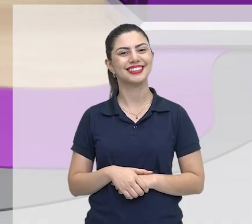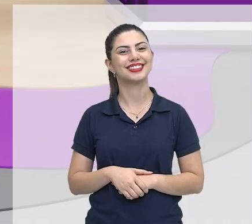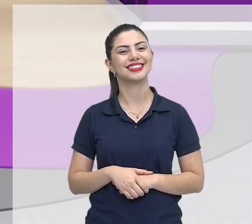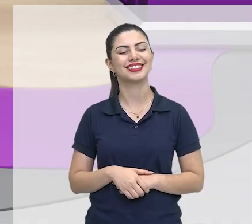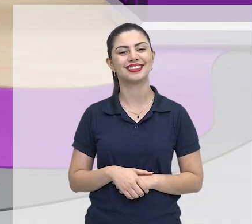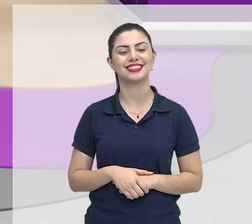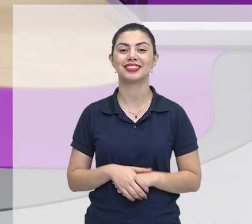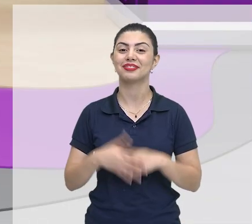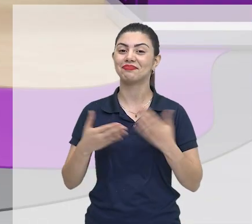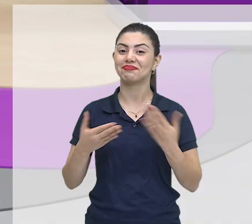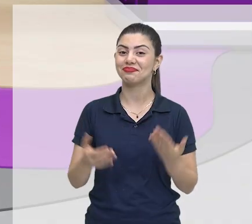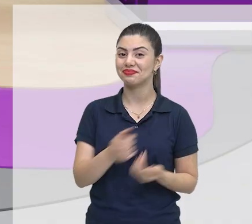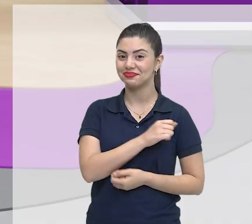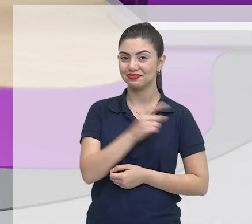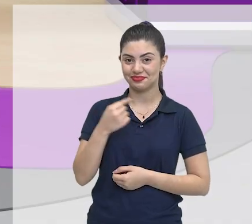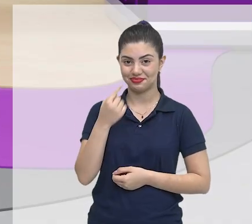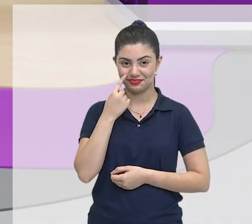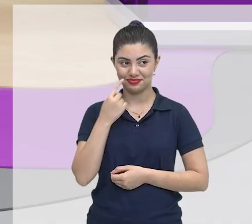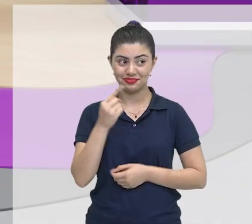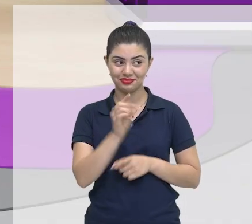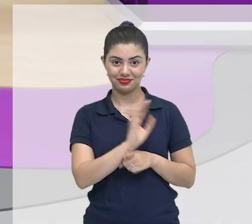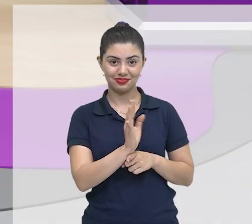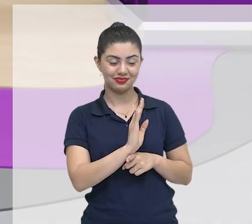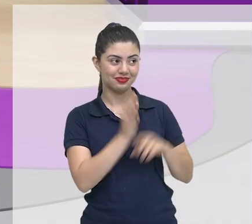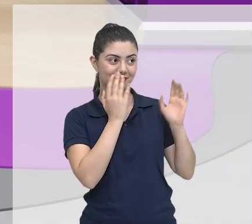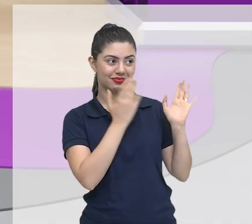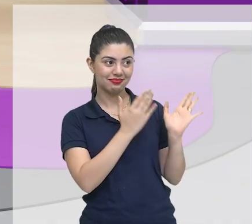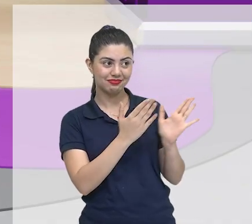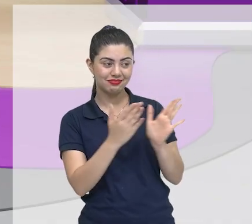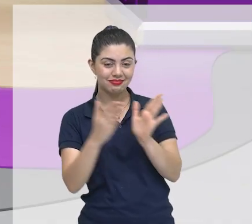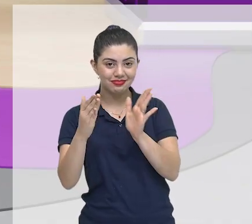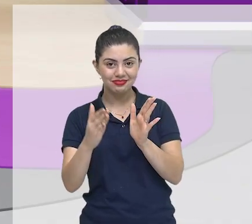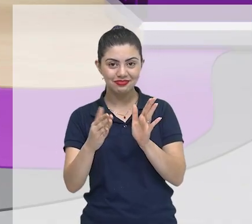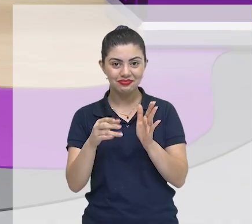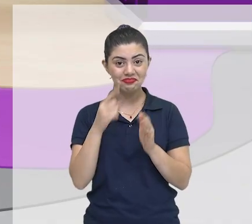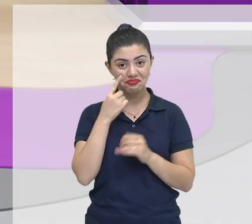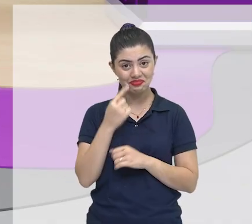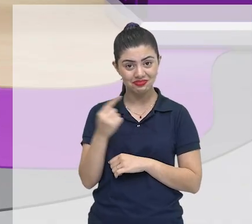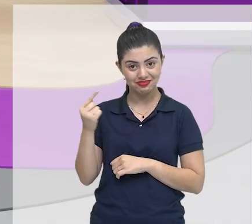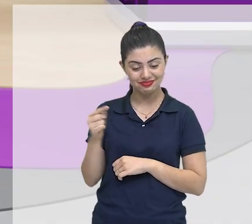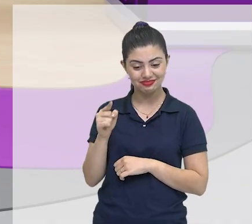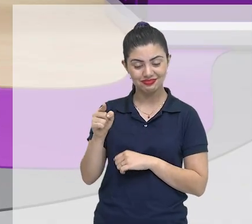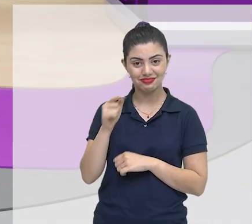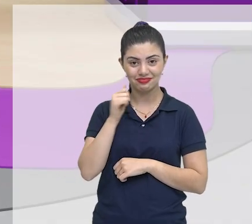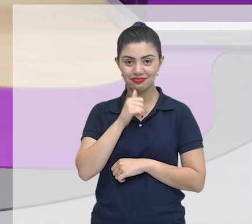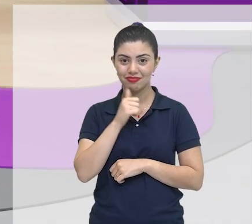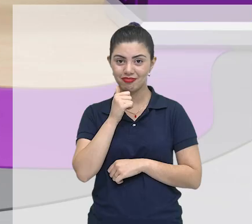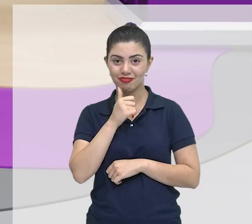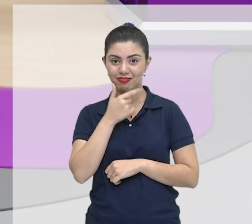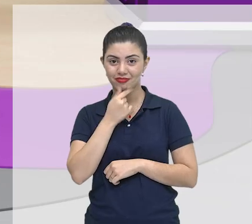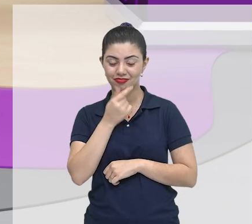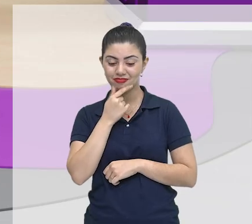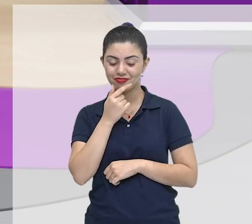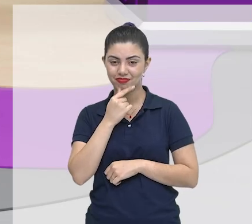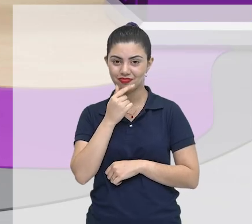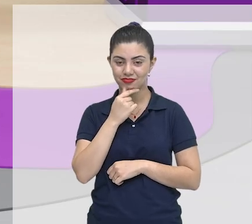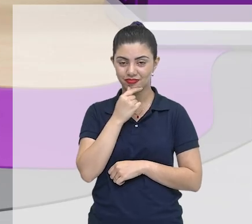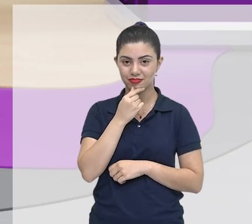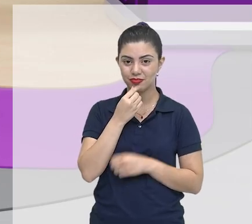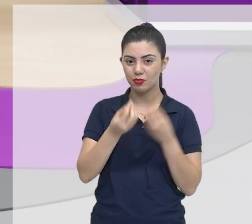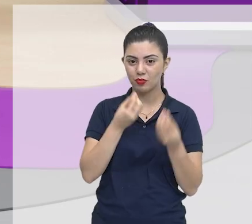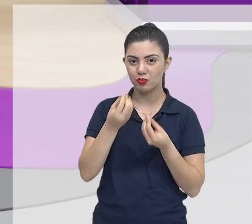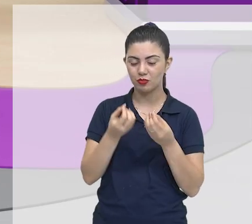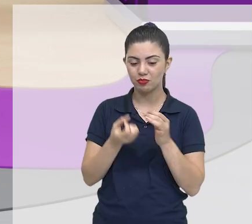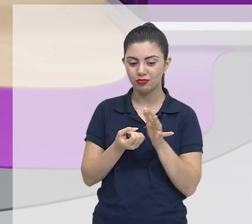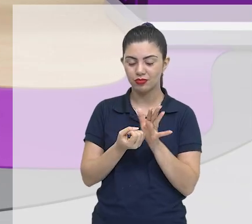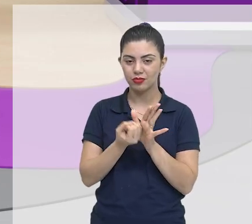Beleza, meu povo? Então, nós acompanhamos, né, o desenvolvimento na prática. É como se esse algoritmo fosse